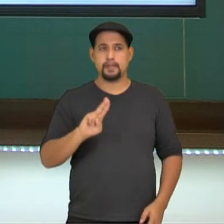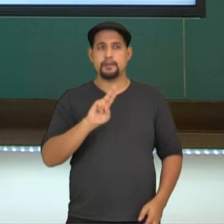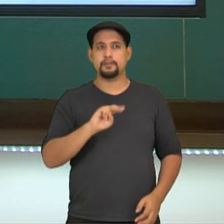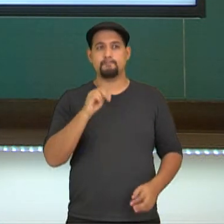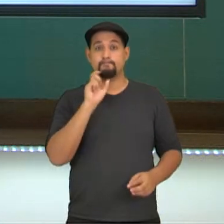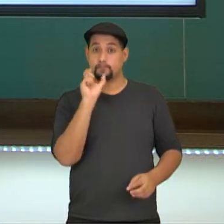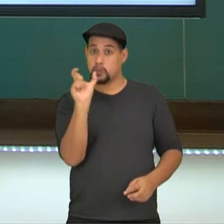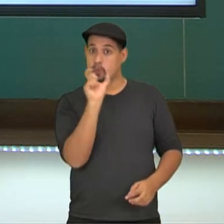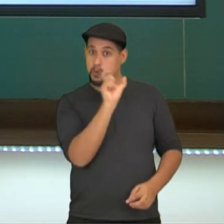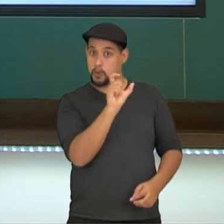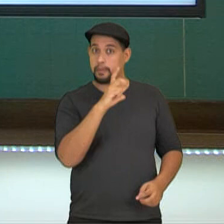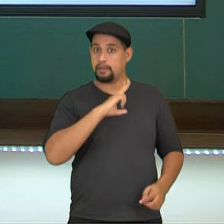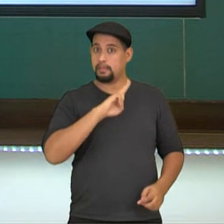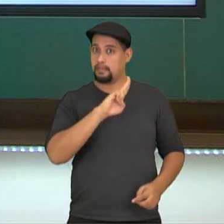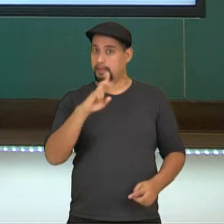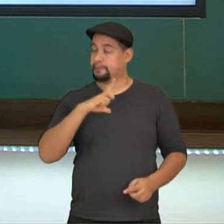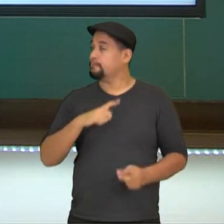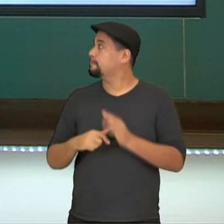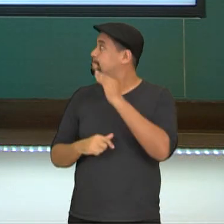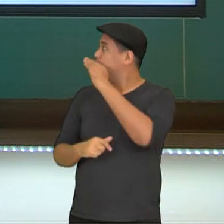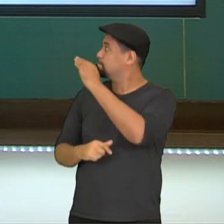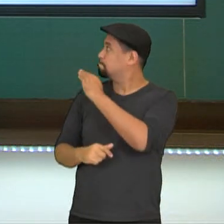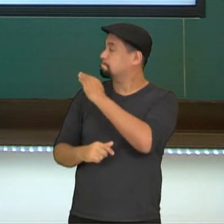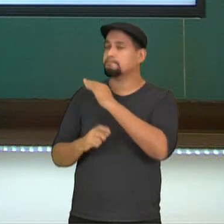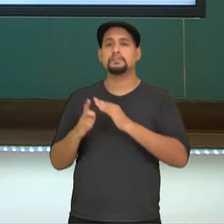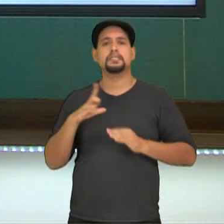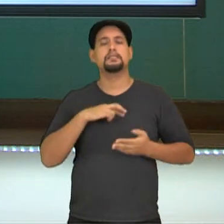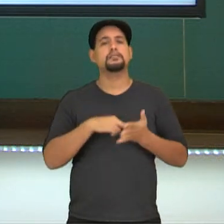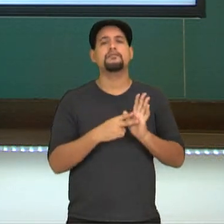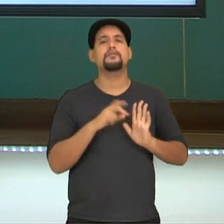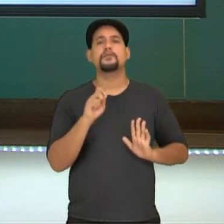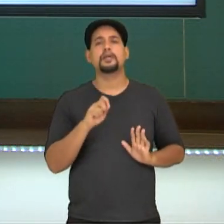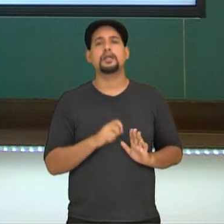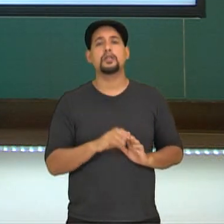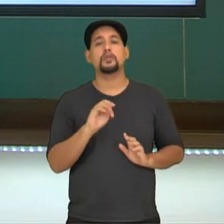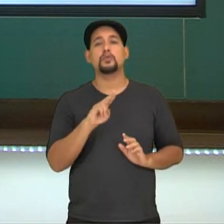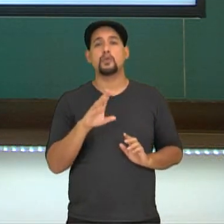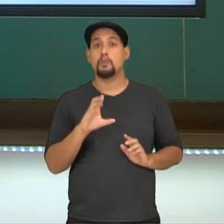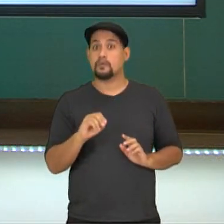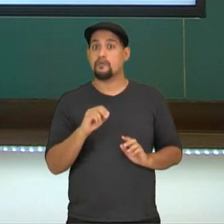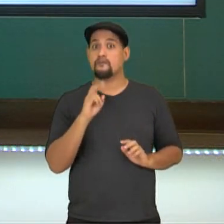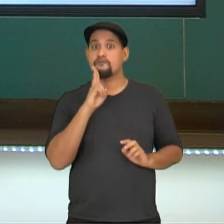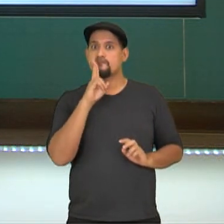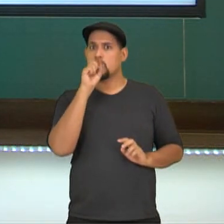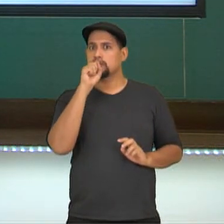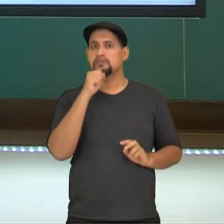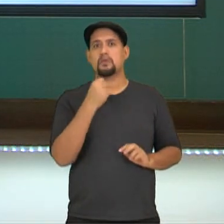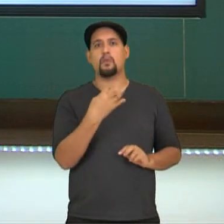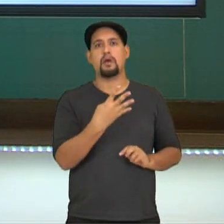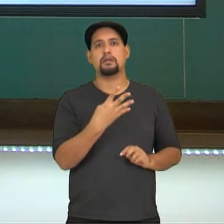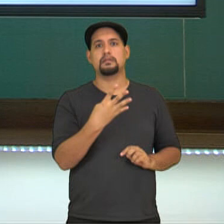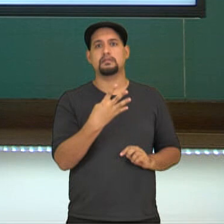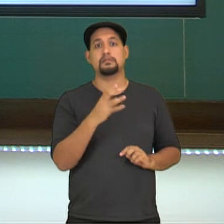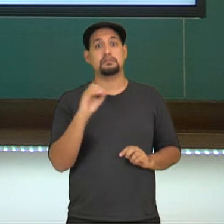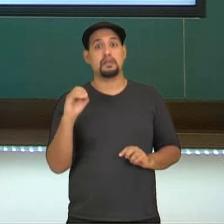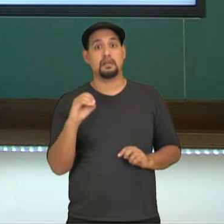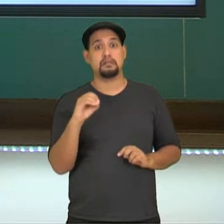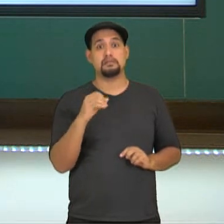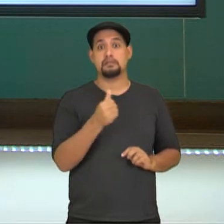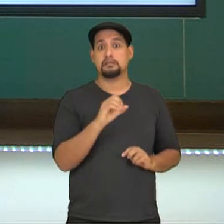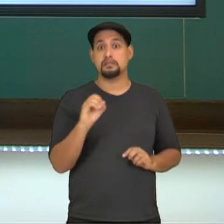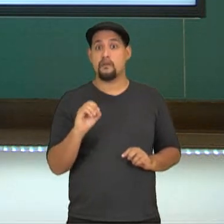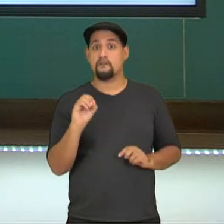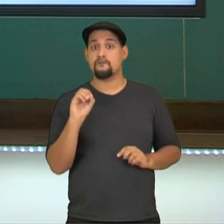catodo. Ok? A tensão, normalmente, esses tubos são tensões altas, 400 a 600 volts,